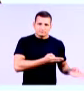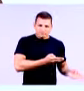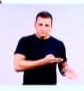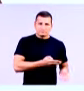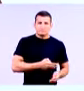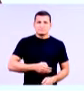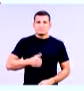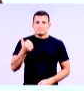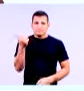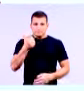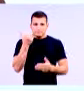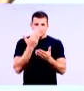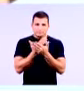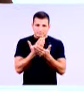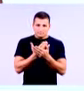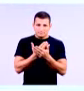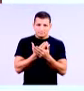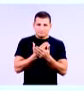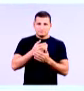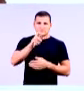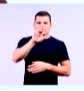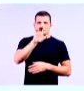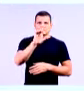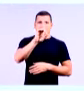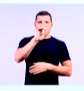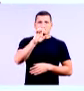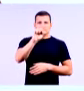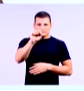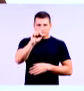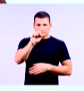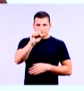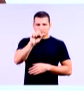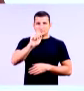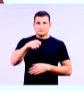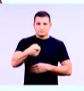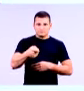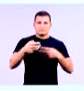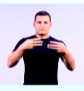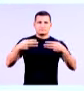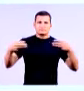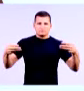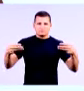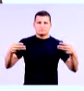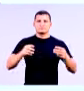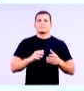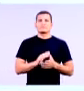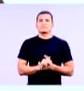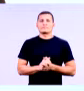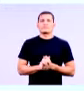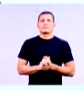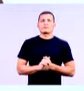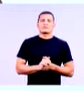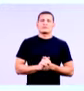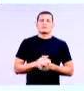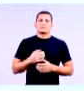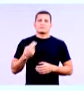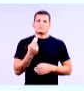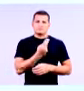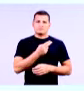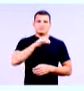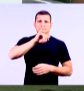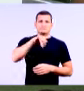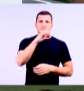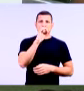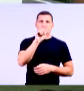da disciplina Redes de Computadores. Bom, comigo, eu sou o professor João Batista e